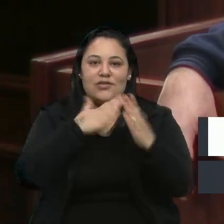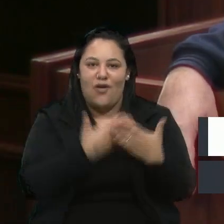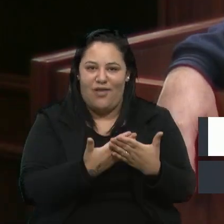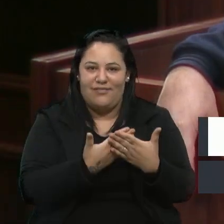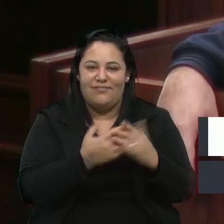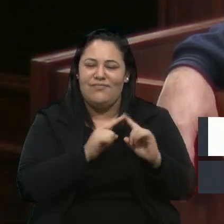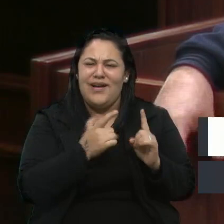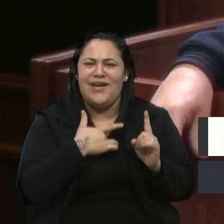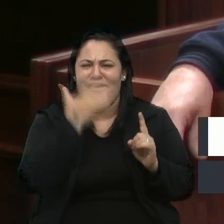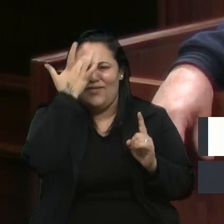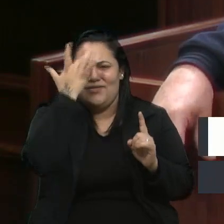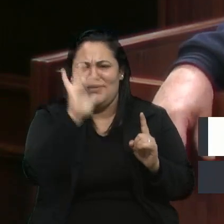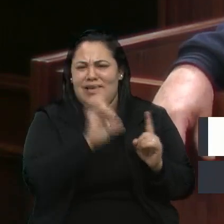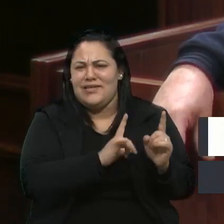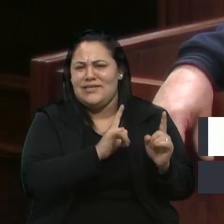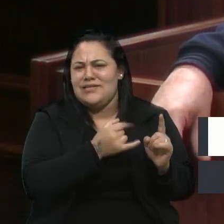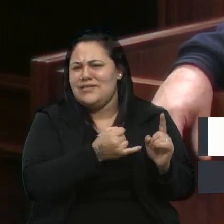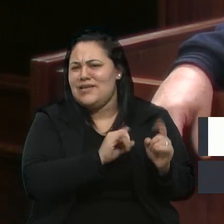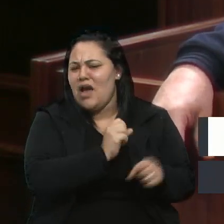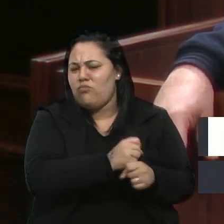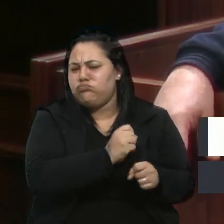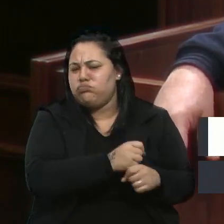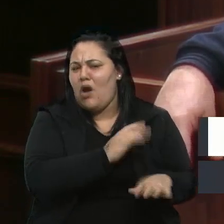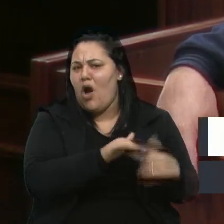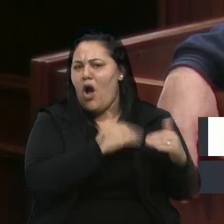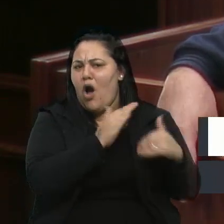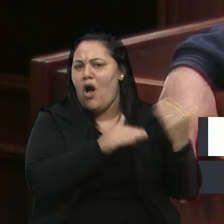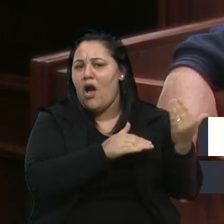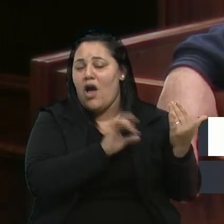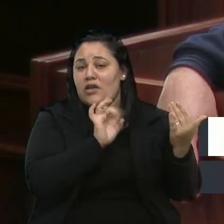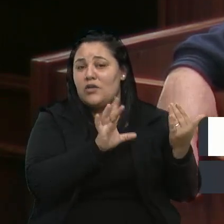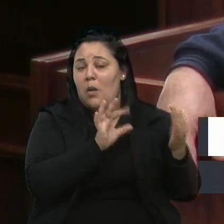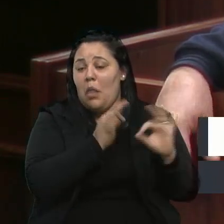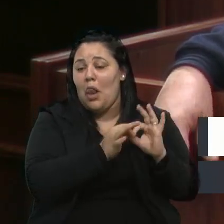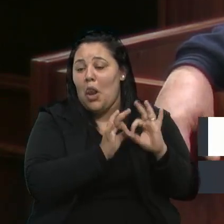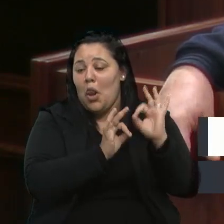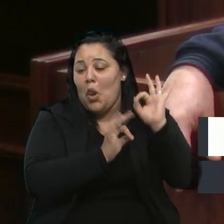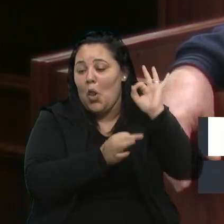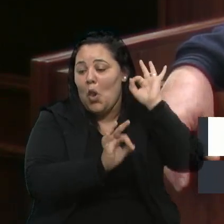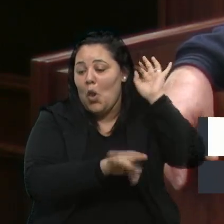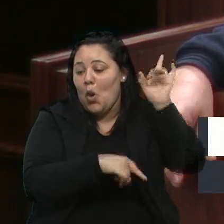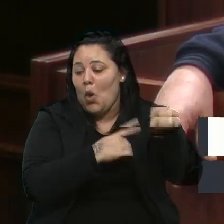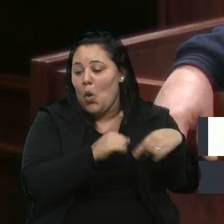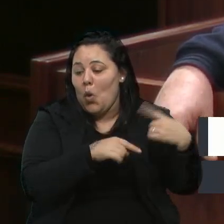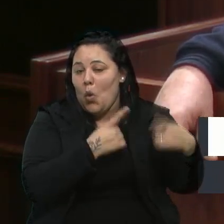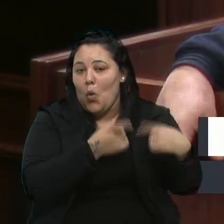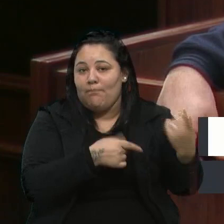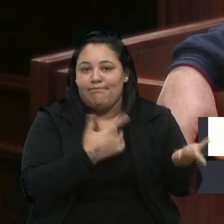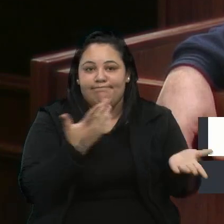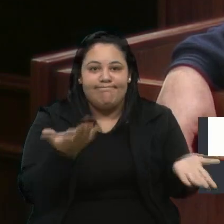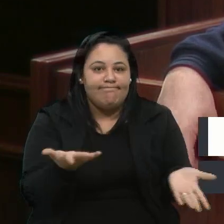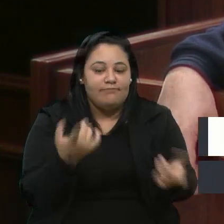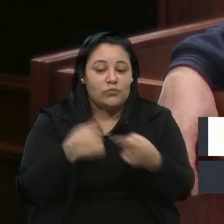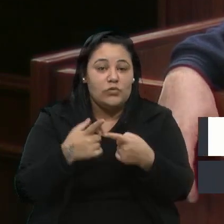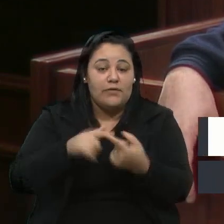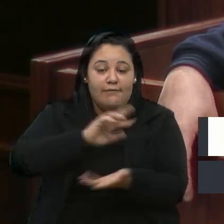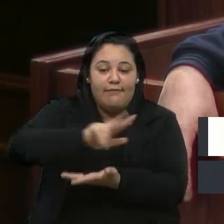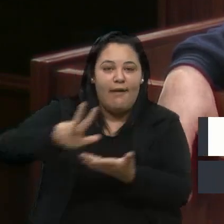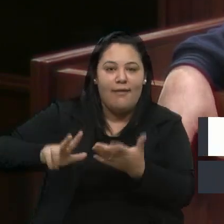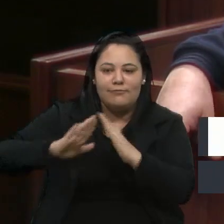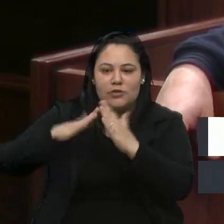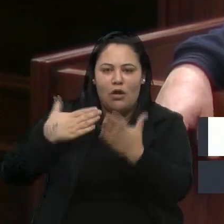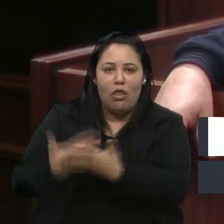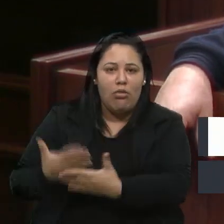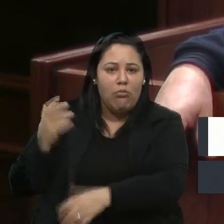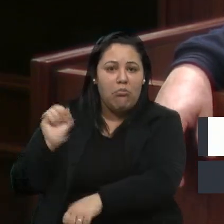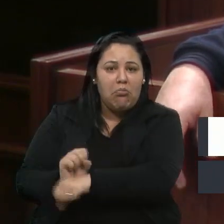se esse andamento de obras é só parole, como diz, né? Porque várias escolas estão com as obras